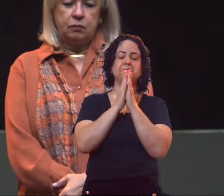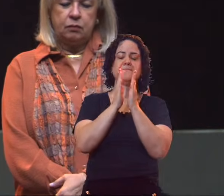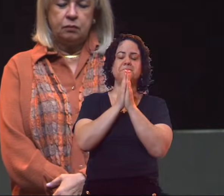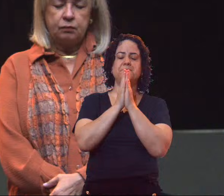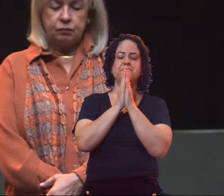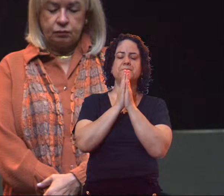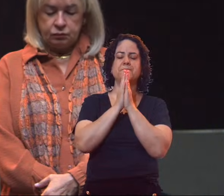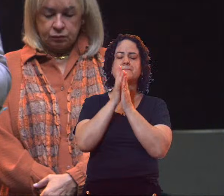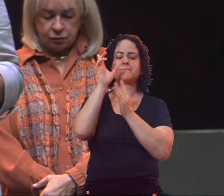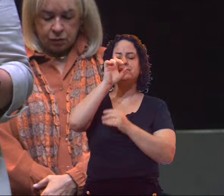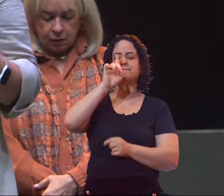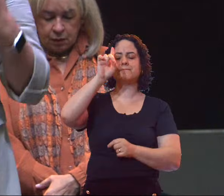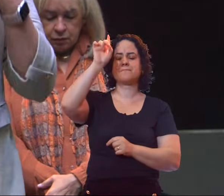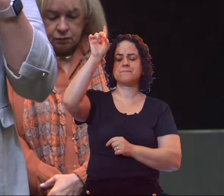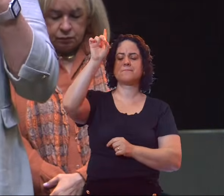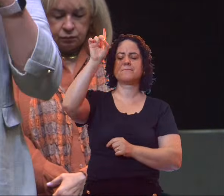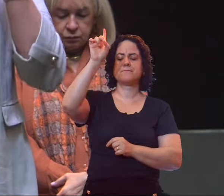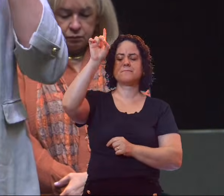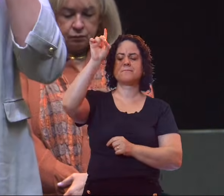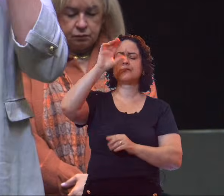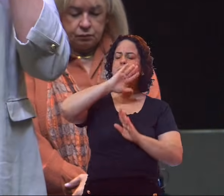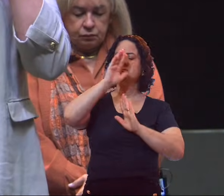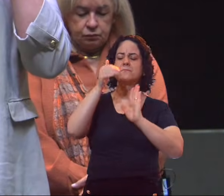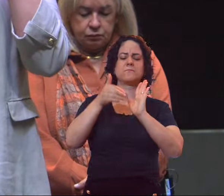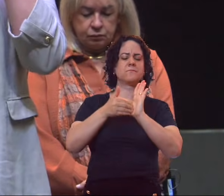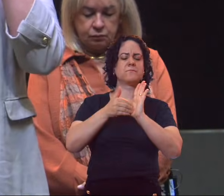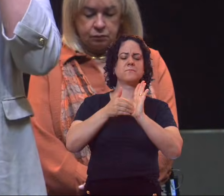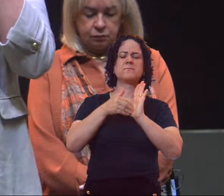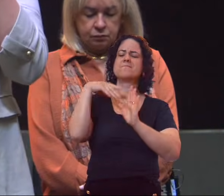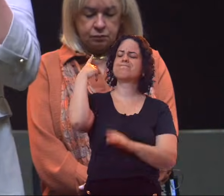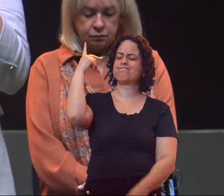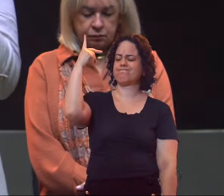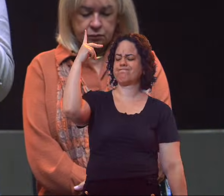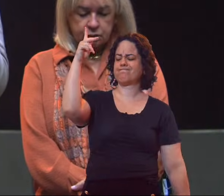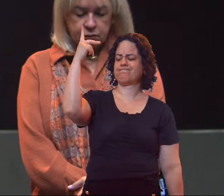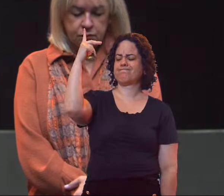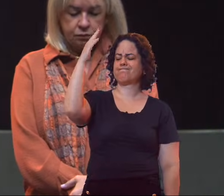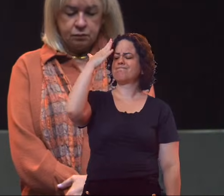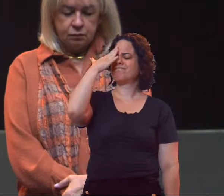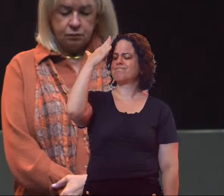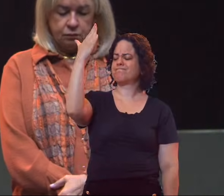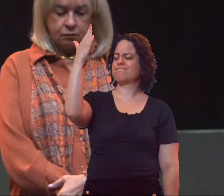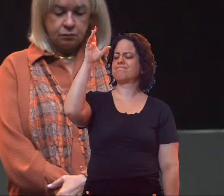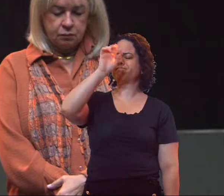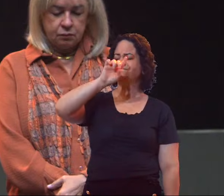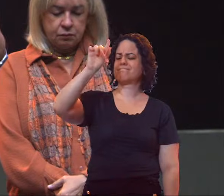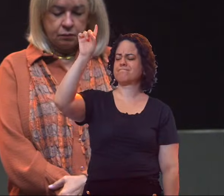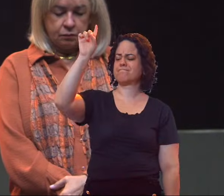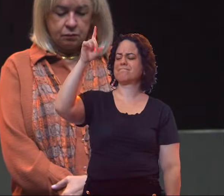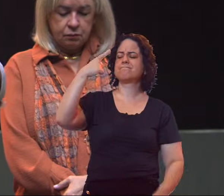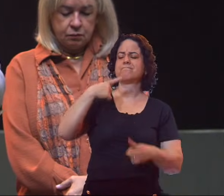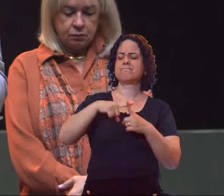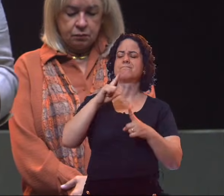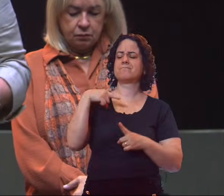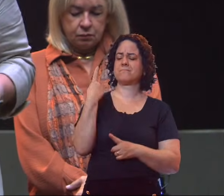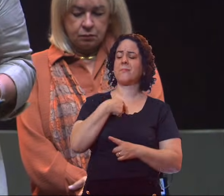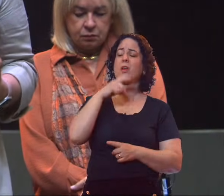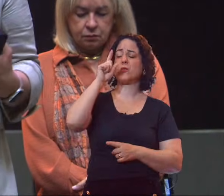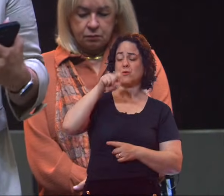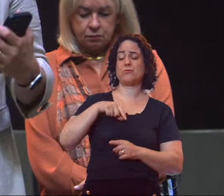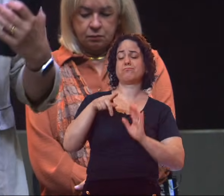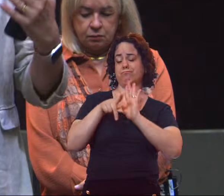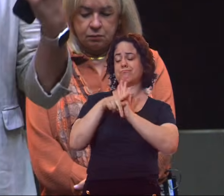Oremos. Querido Deus, tudo é teu. Obrigado, Deus, porque nós somos